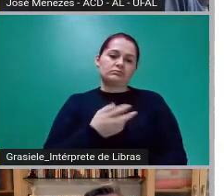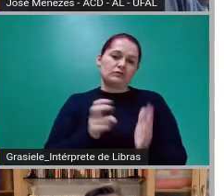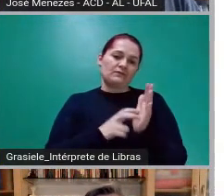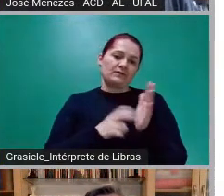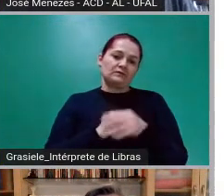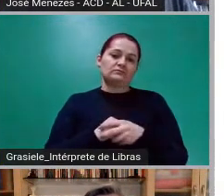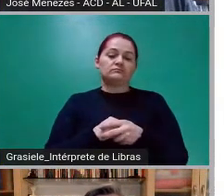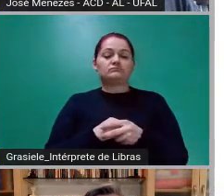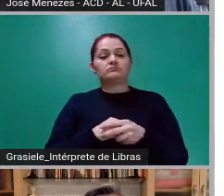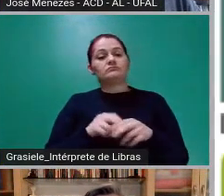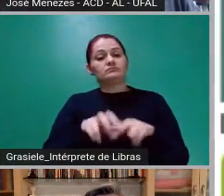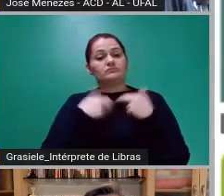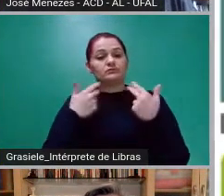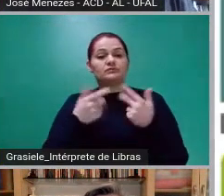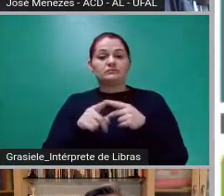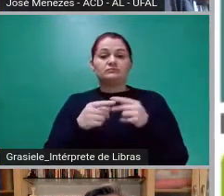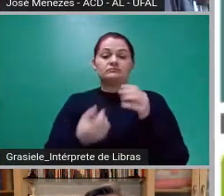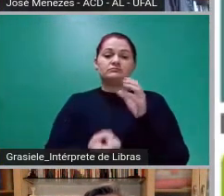Responsabilidade Fiscal.